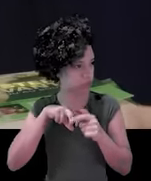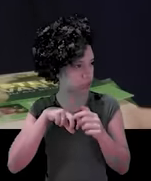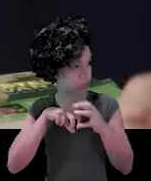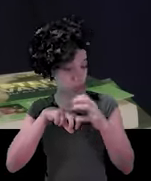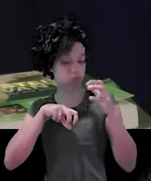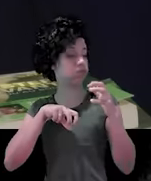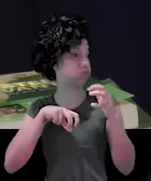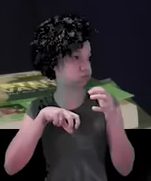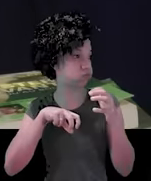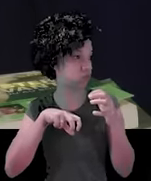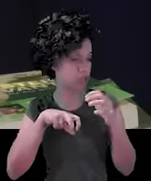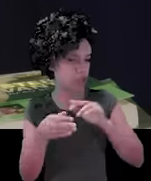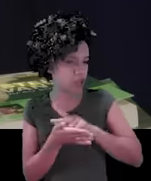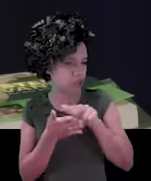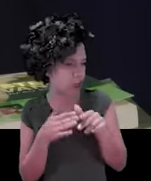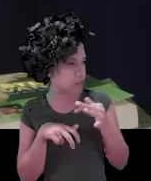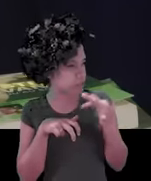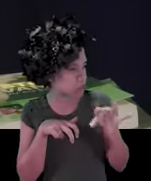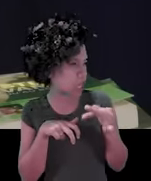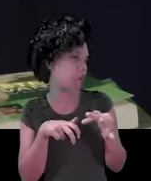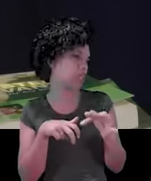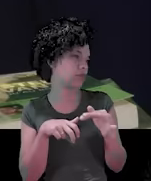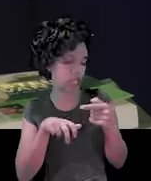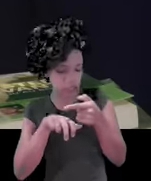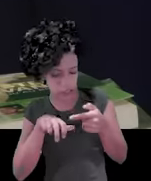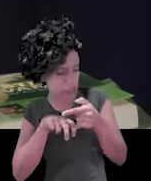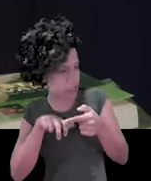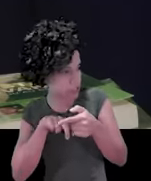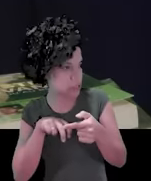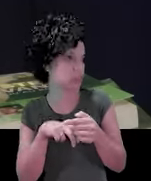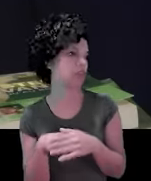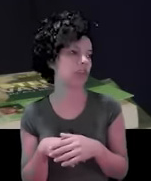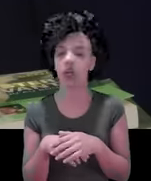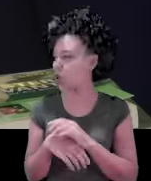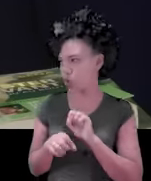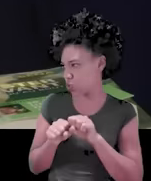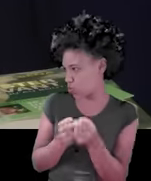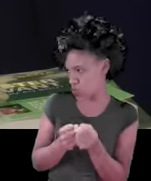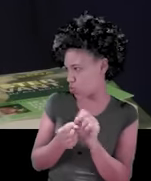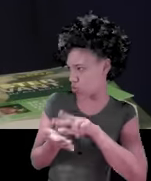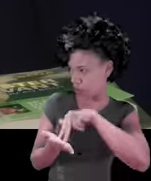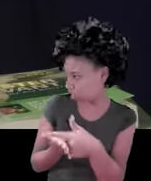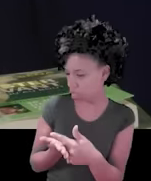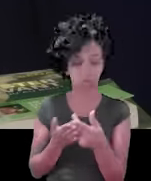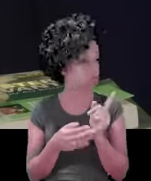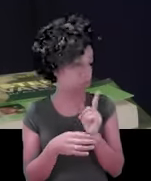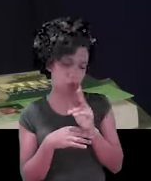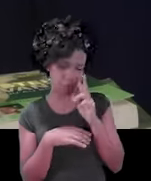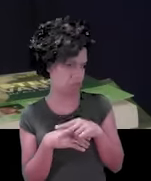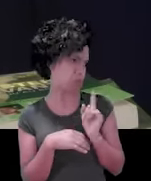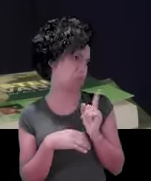a gente tava muito inchados e várias escoriações até tem várias cicatrizes aqui é o seu quebrou nada não rapaz